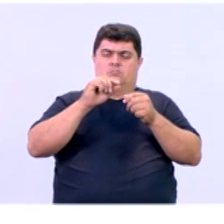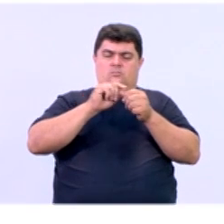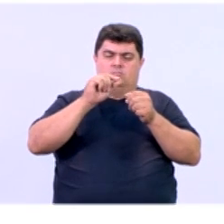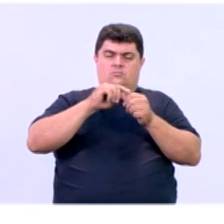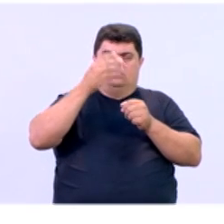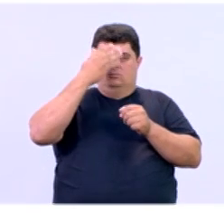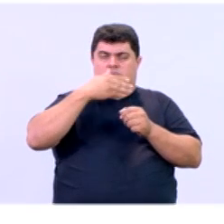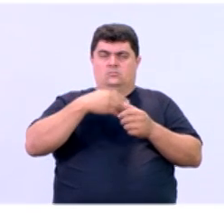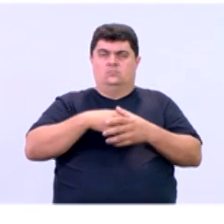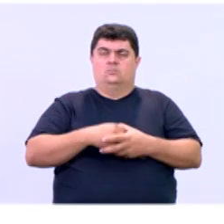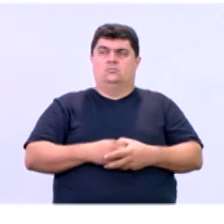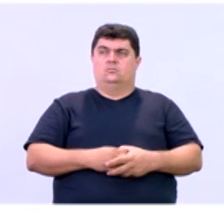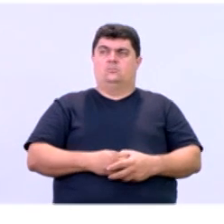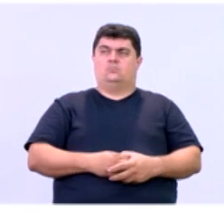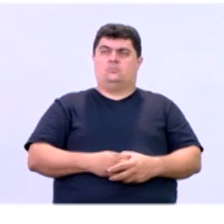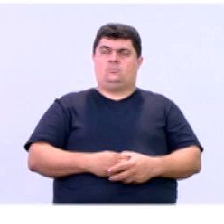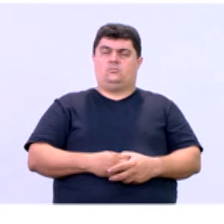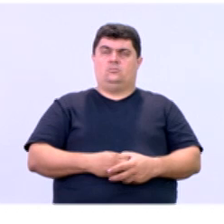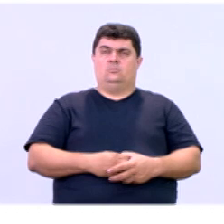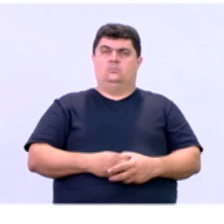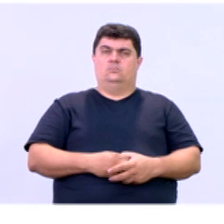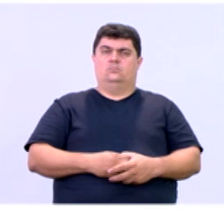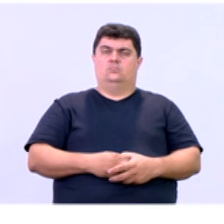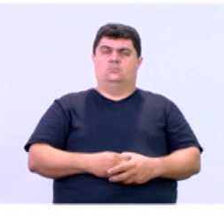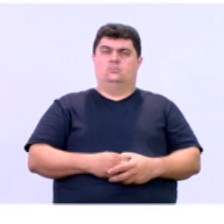mesmo. Tá aqui.